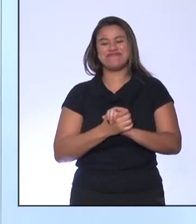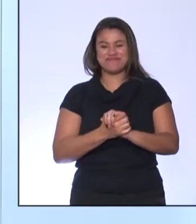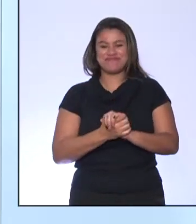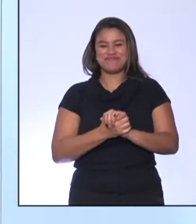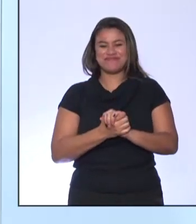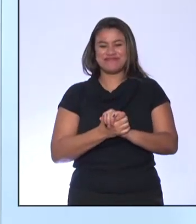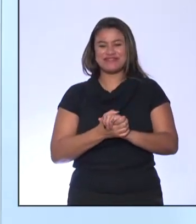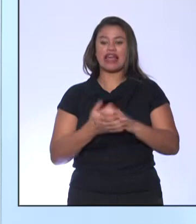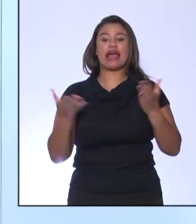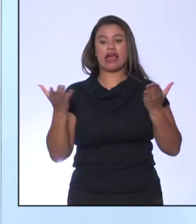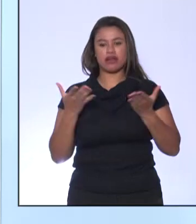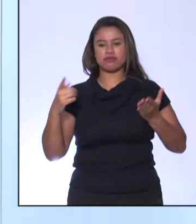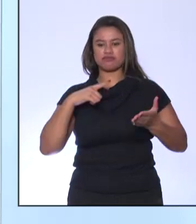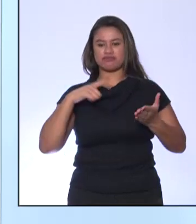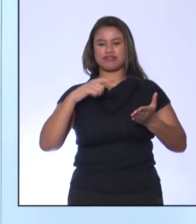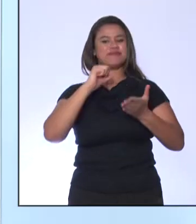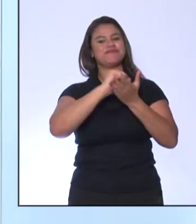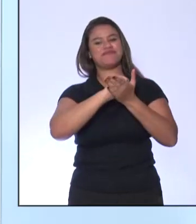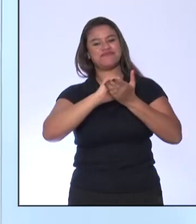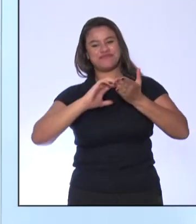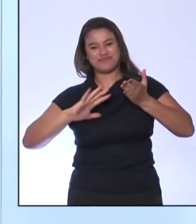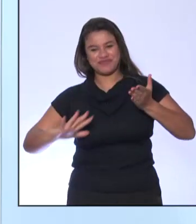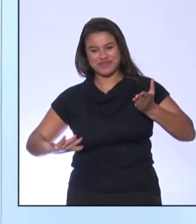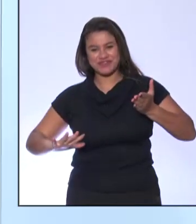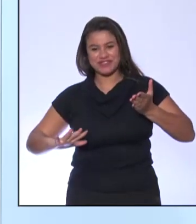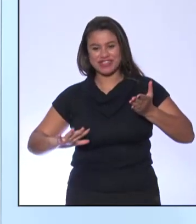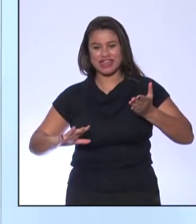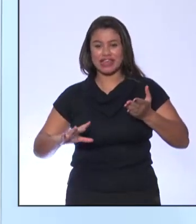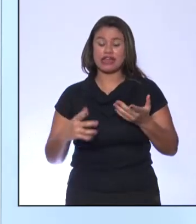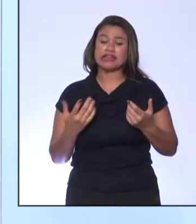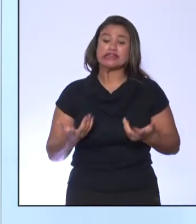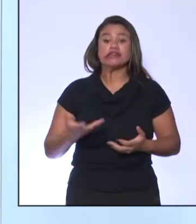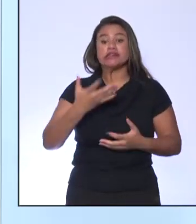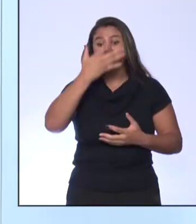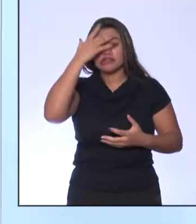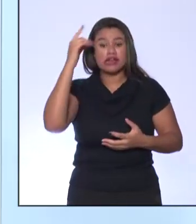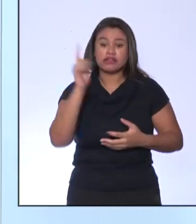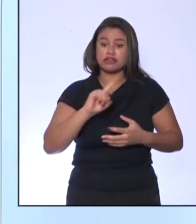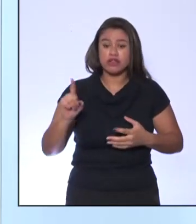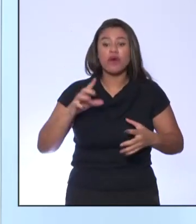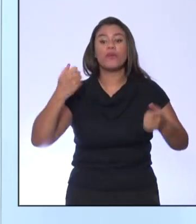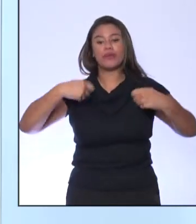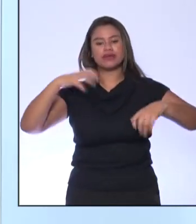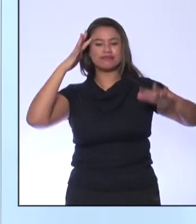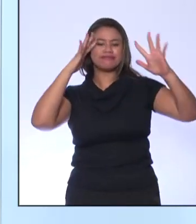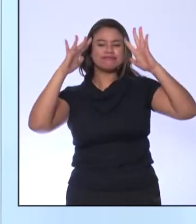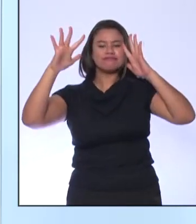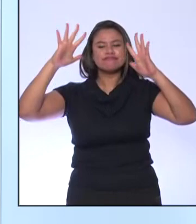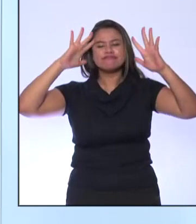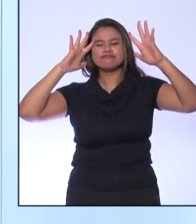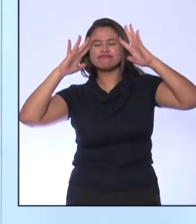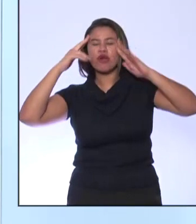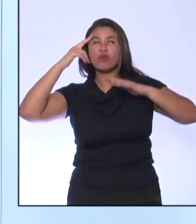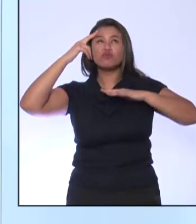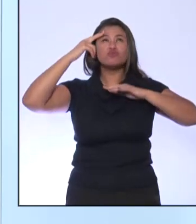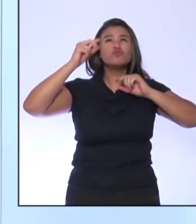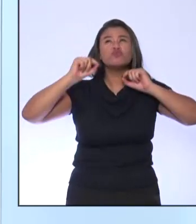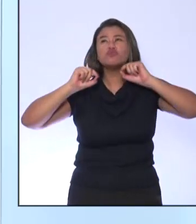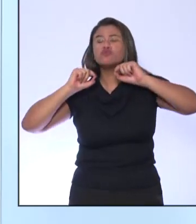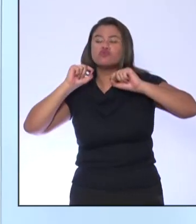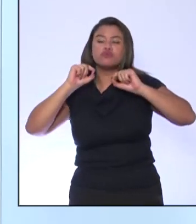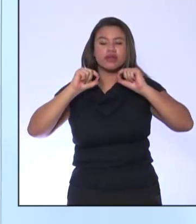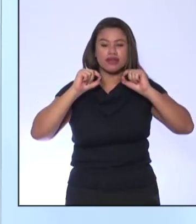vamos fazer uma atividade. Não se esqueçam que eu pedi para vocês refletirem sobre seus sonhos e as pessoas